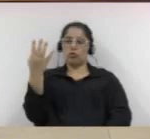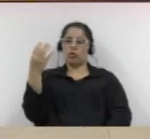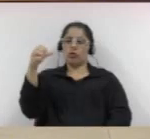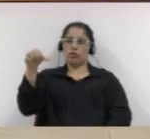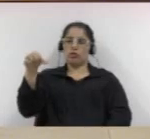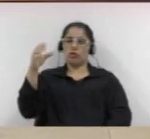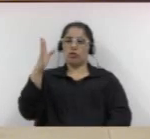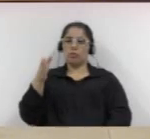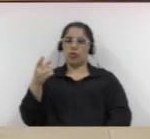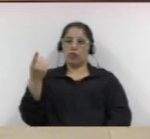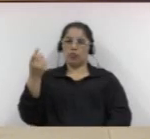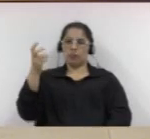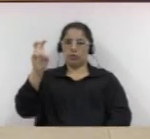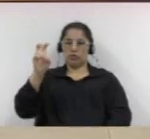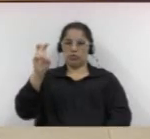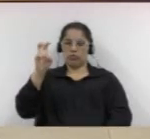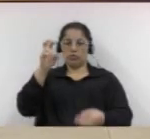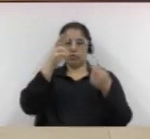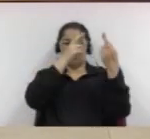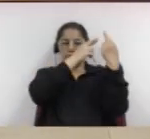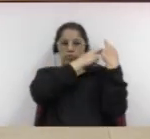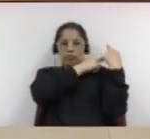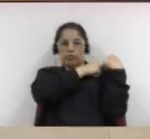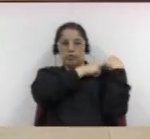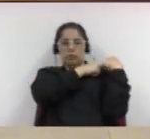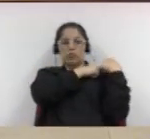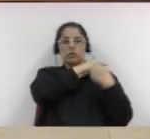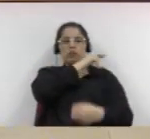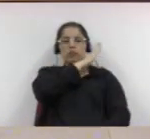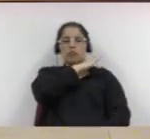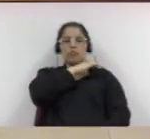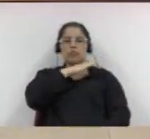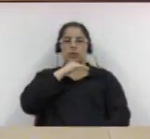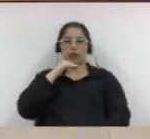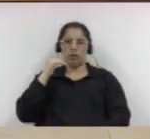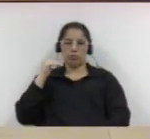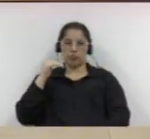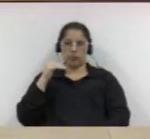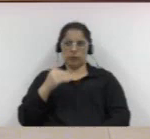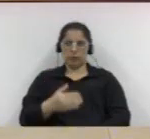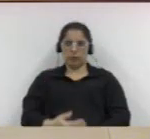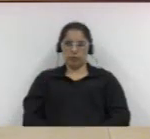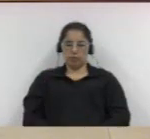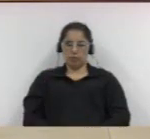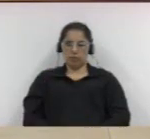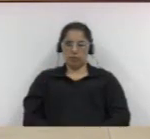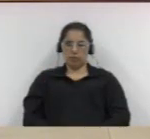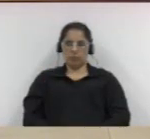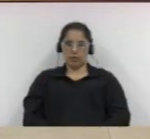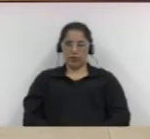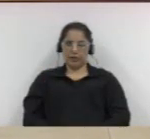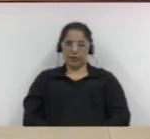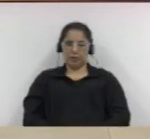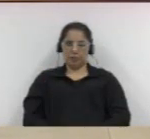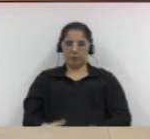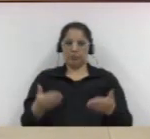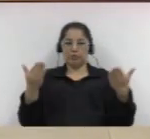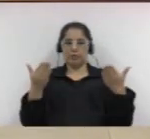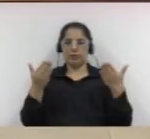849/2015. Autor, vereador Aloísio Andrade. O requerimento número 849 em